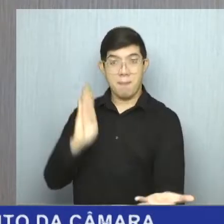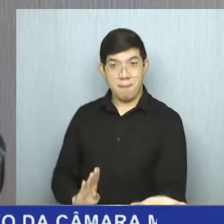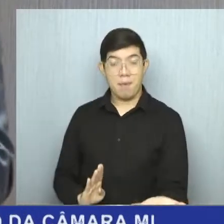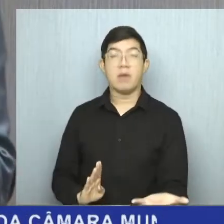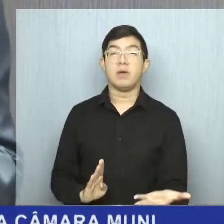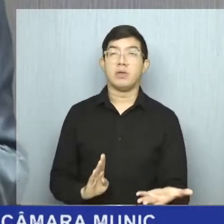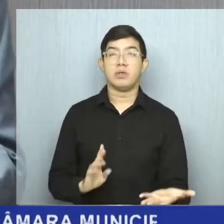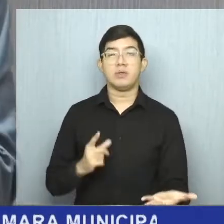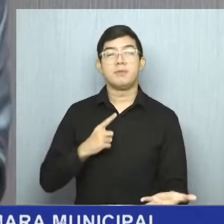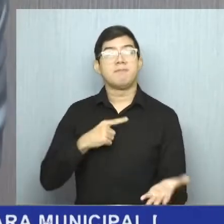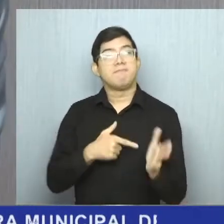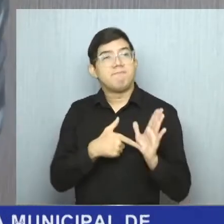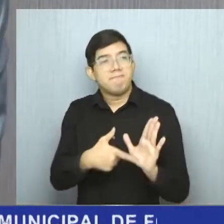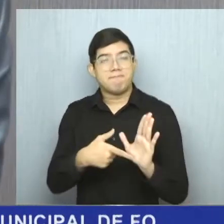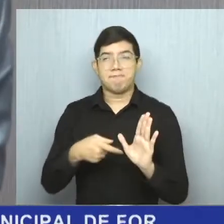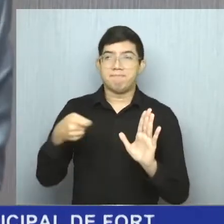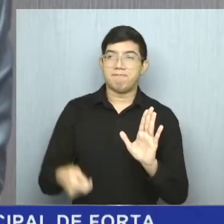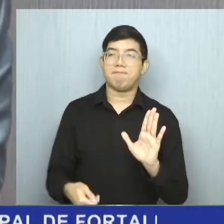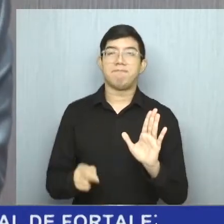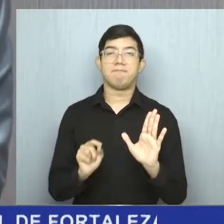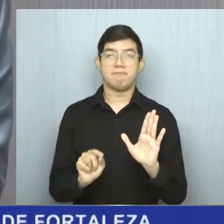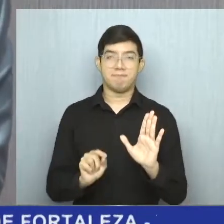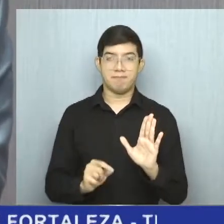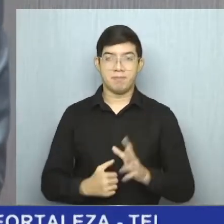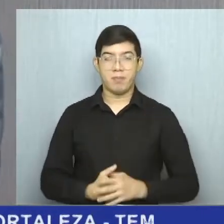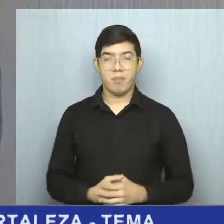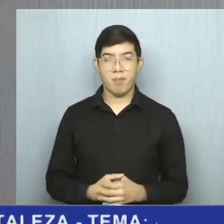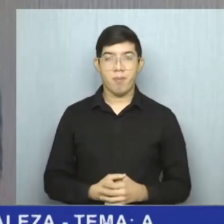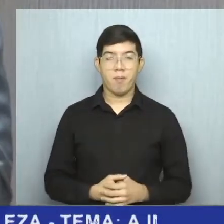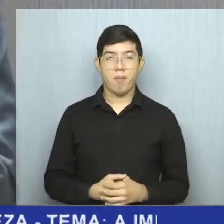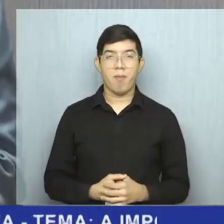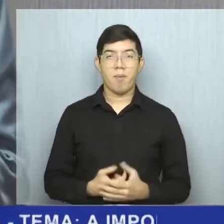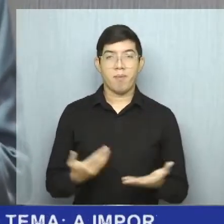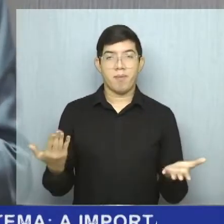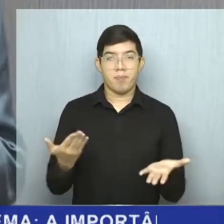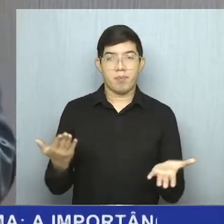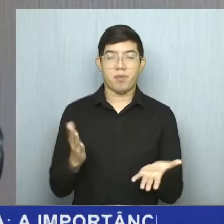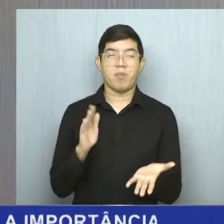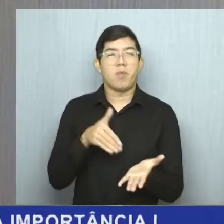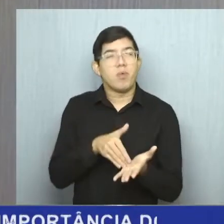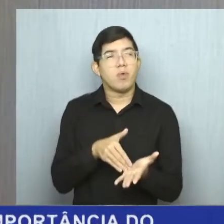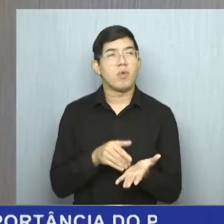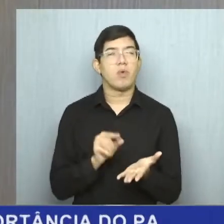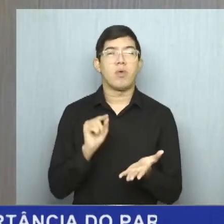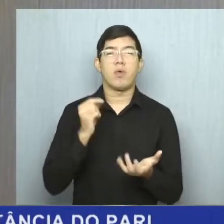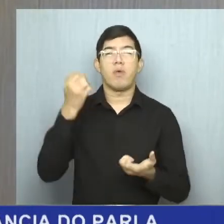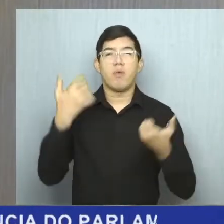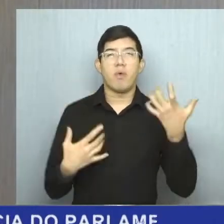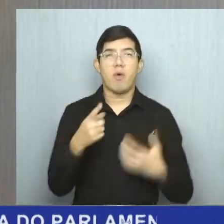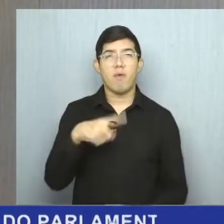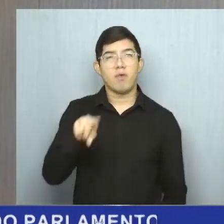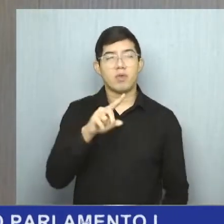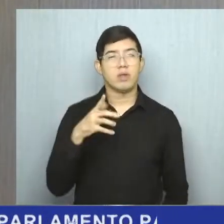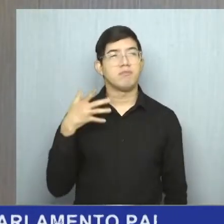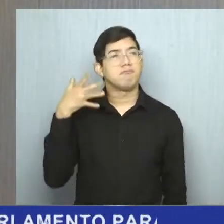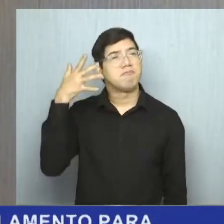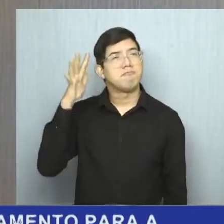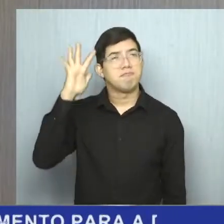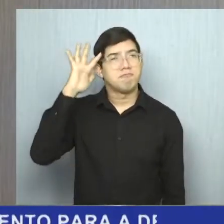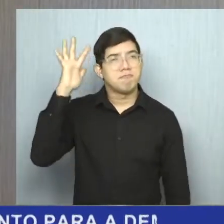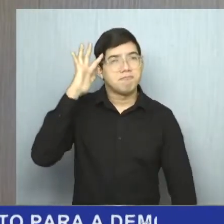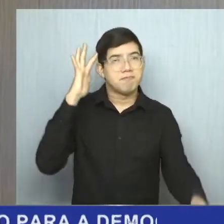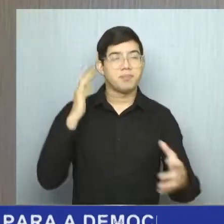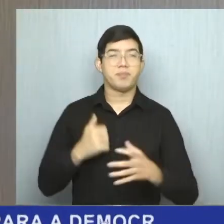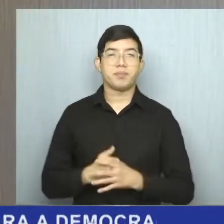impõe. E é com isso que eu encaminho a penúltima etapa da nossa reflexão de hoje. O que tem acontecido no